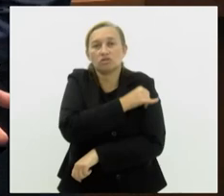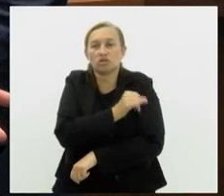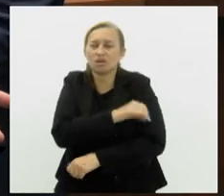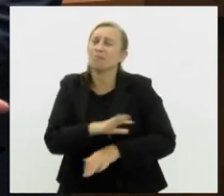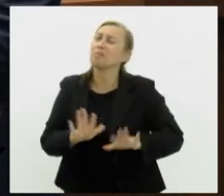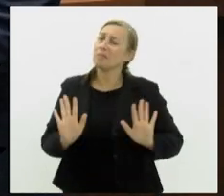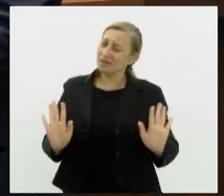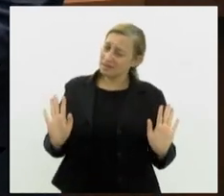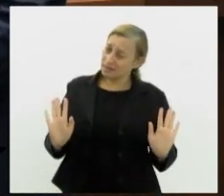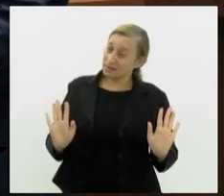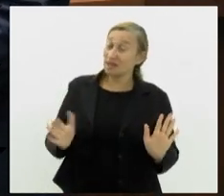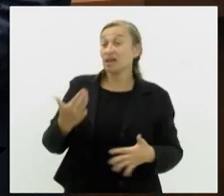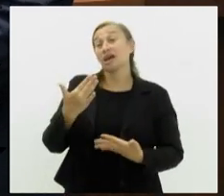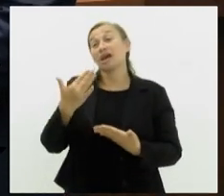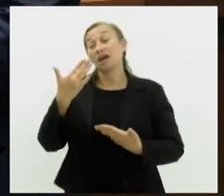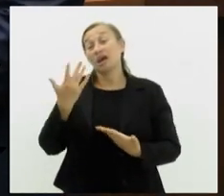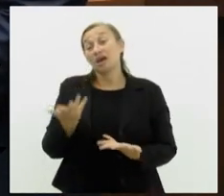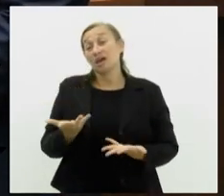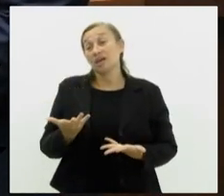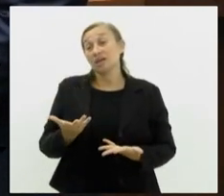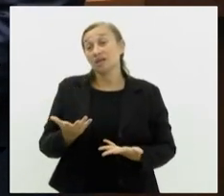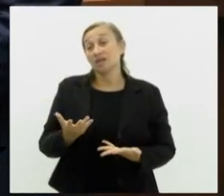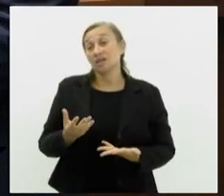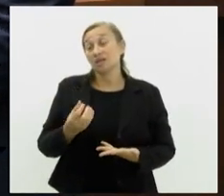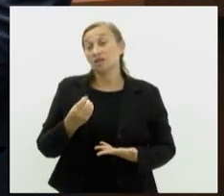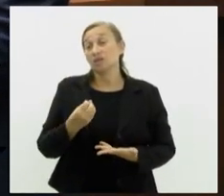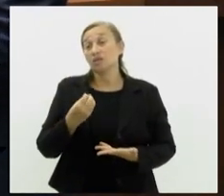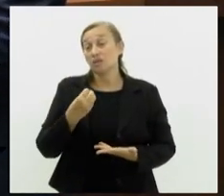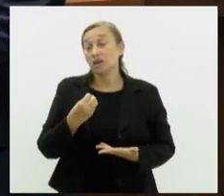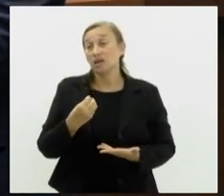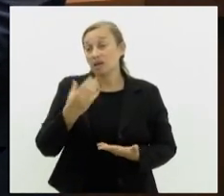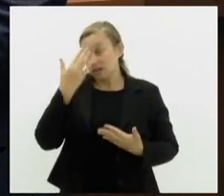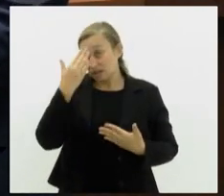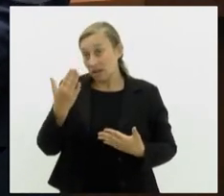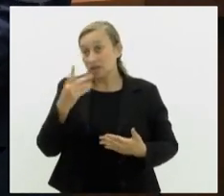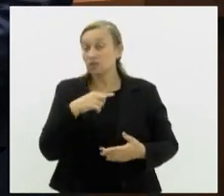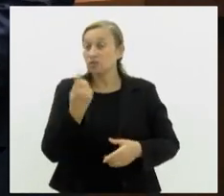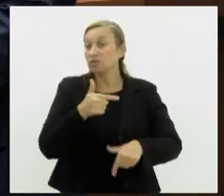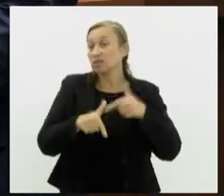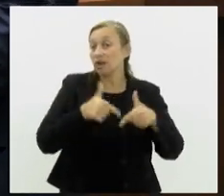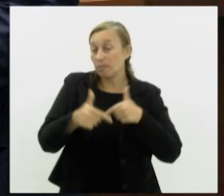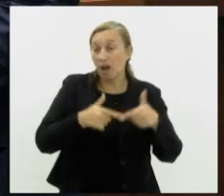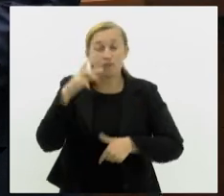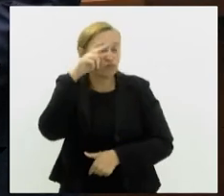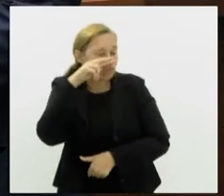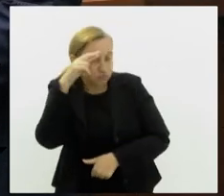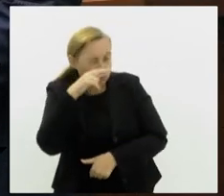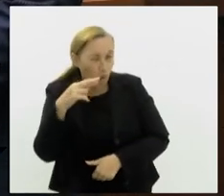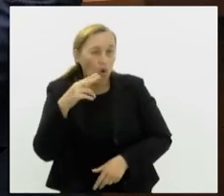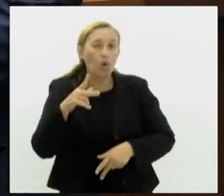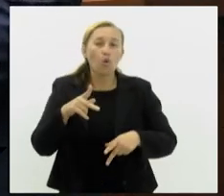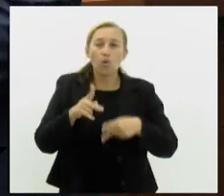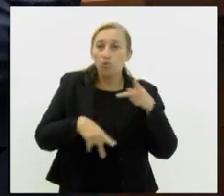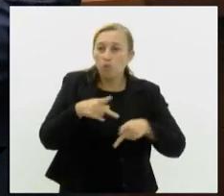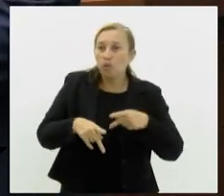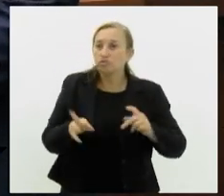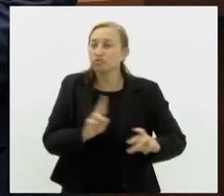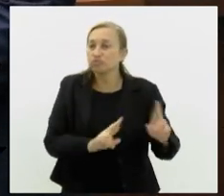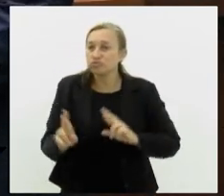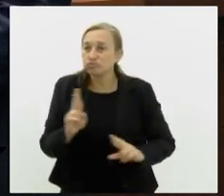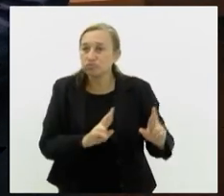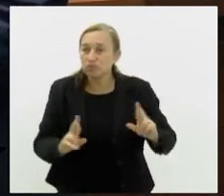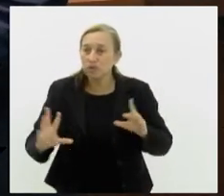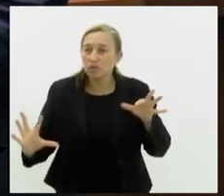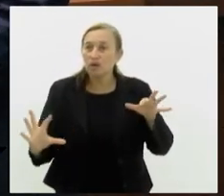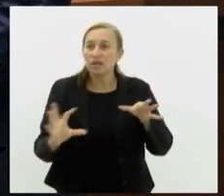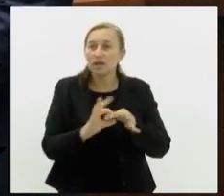Mas, graças ao nosso mandato, às nossas fiscalizações, à população que tem essa relação direta com a